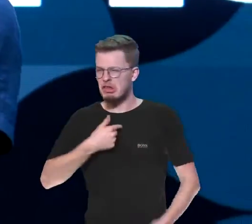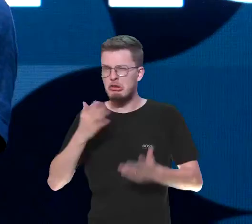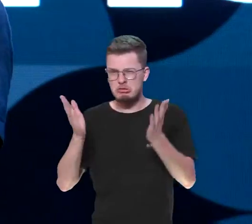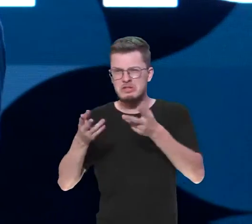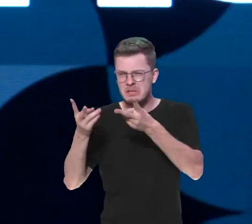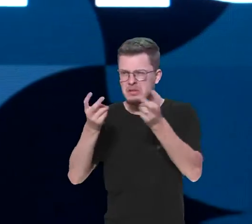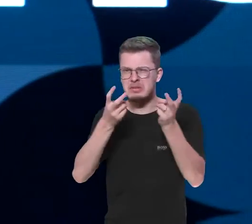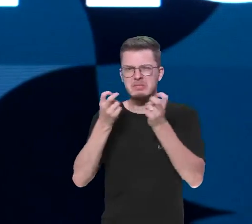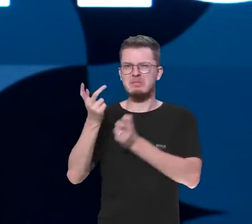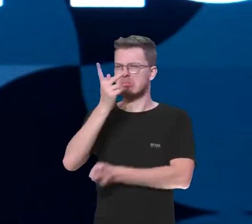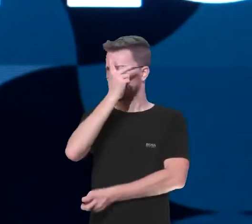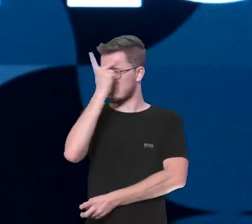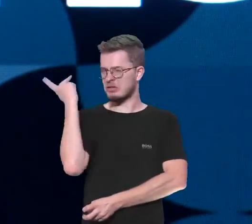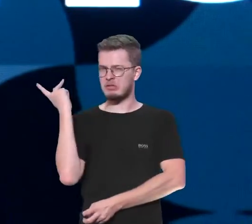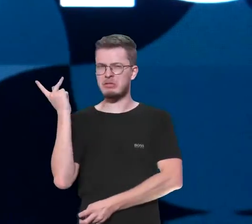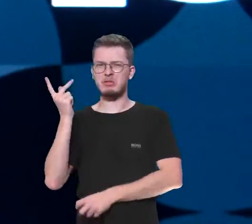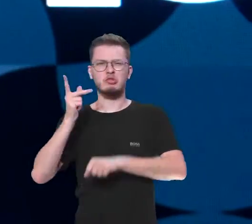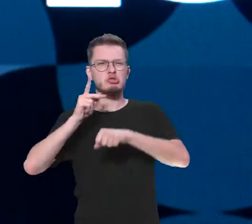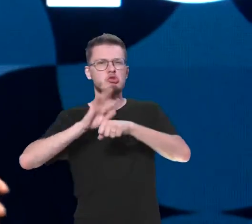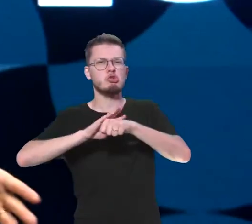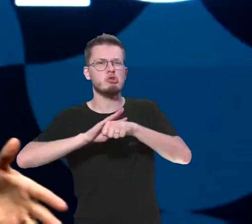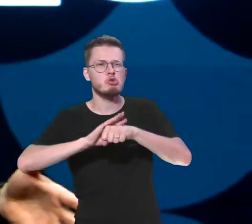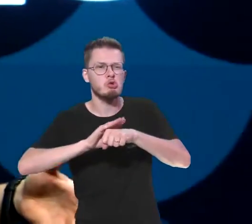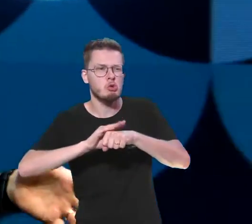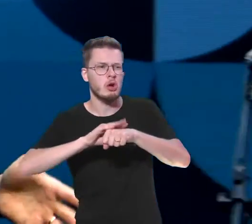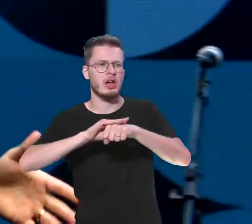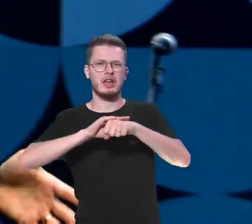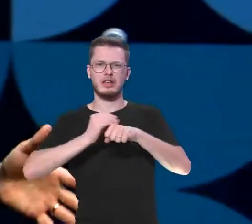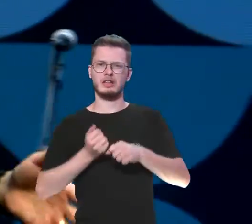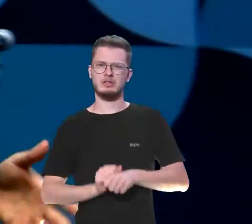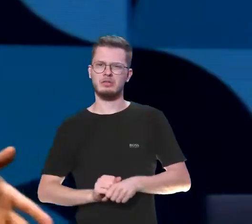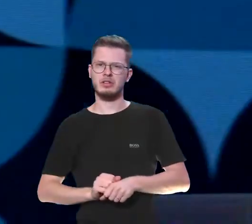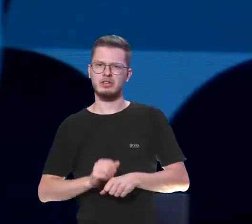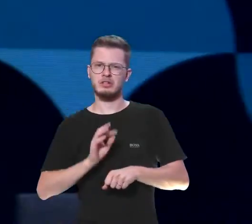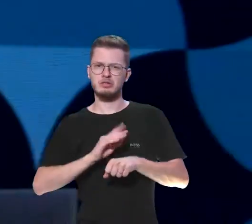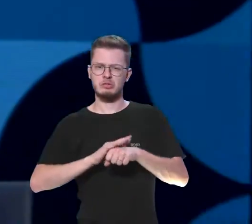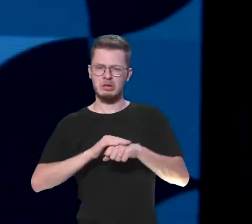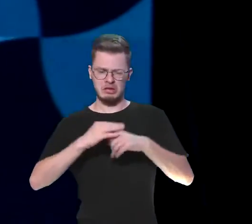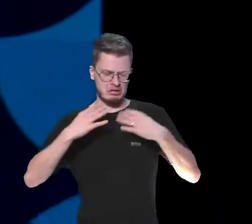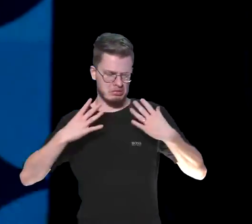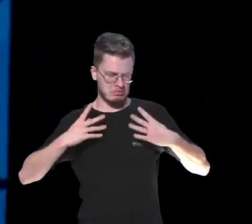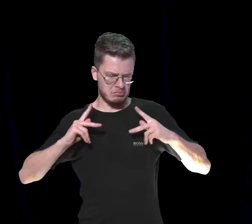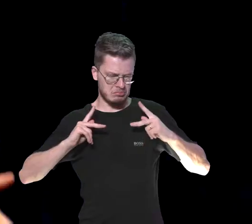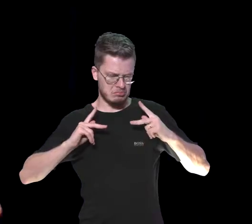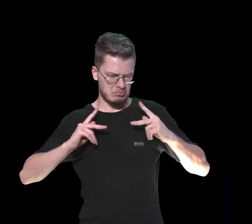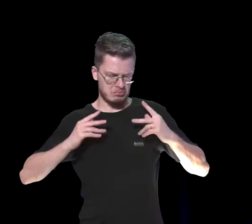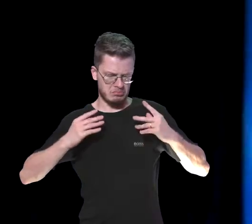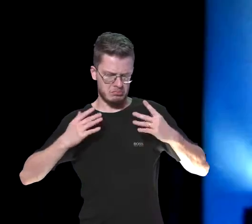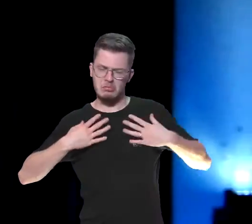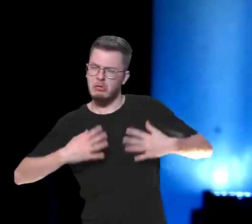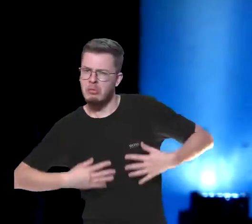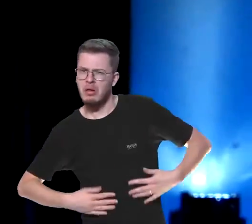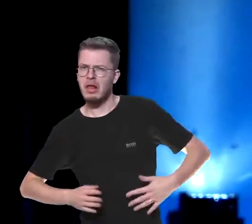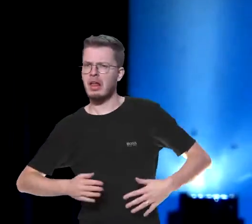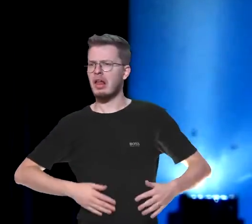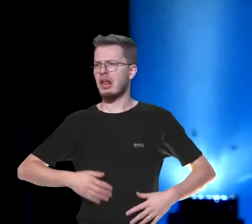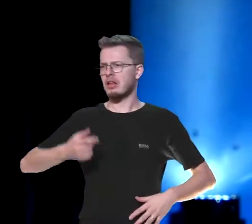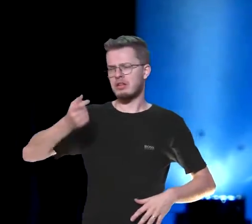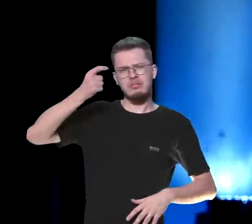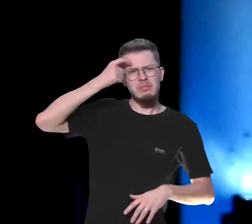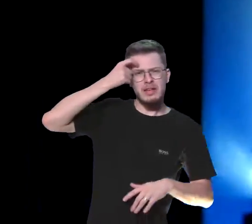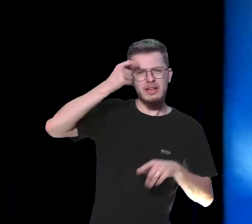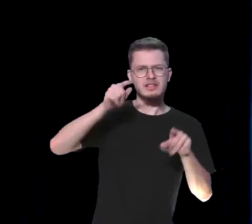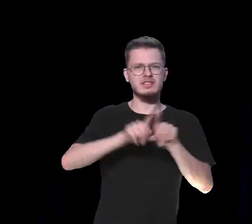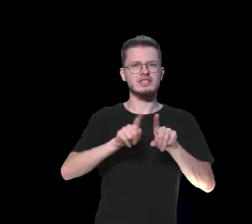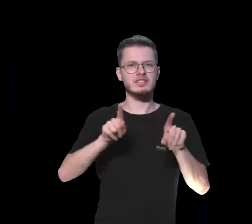por doenças psicossomáticas, seja inclusive por doenças espirituais, por conta de rancor, por